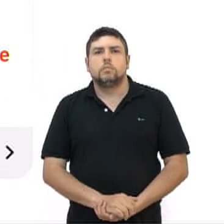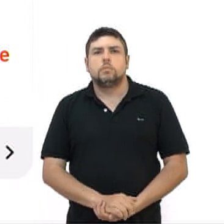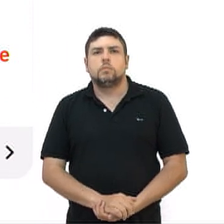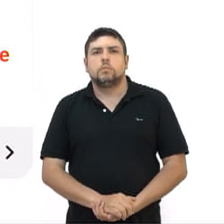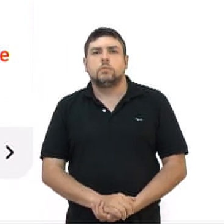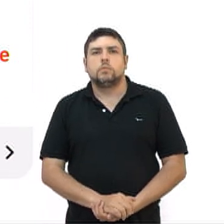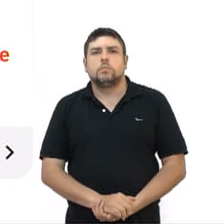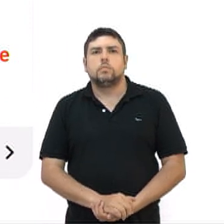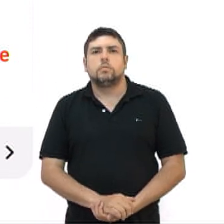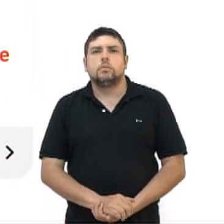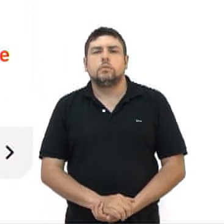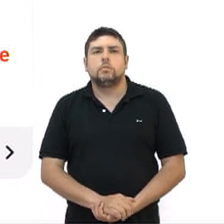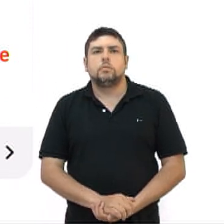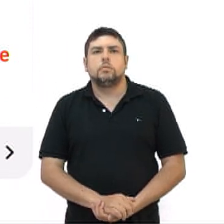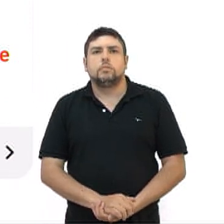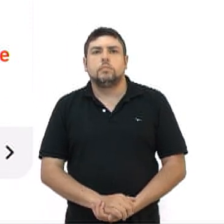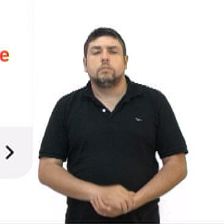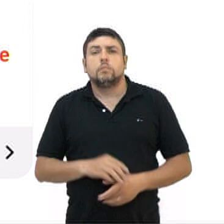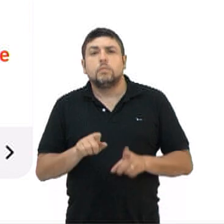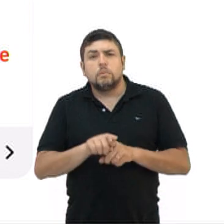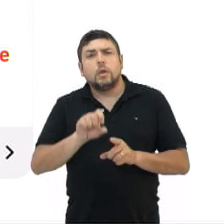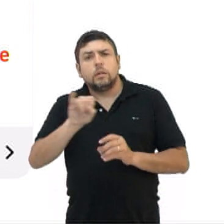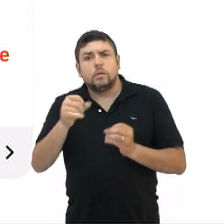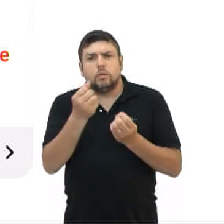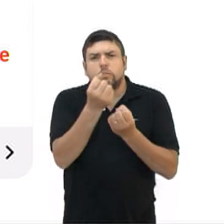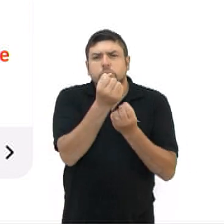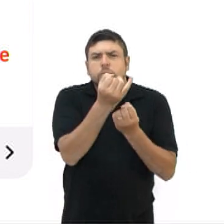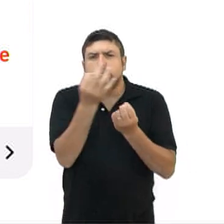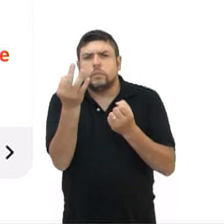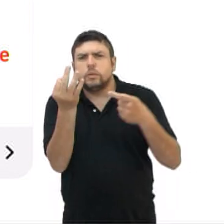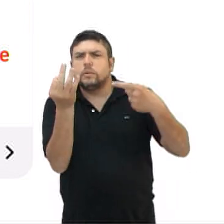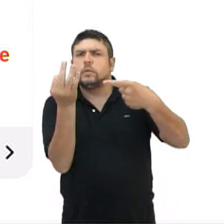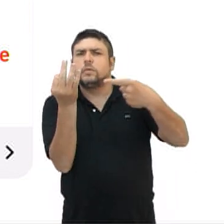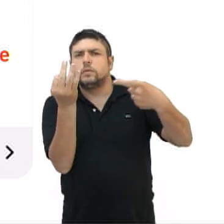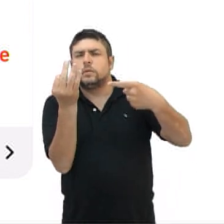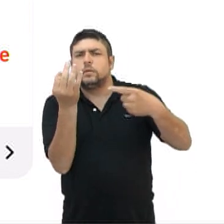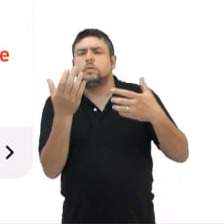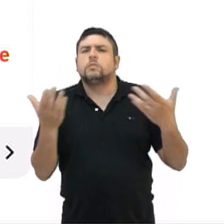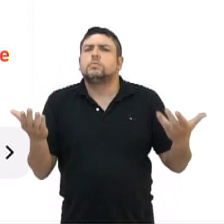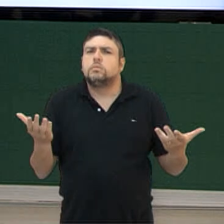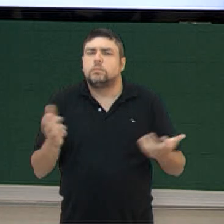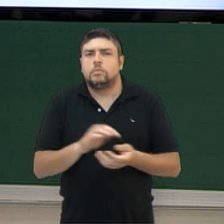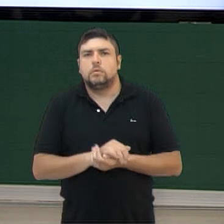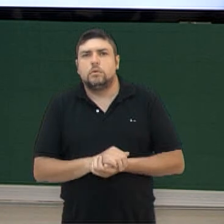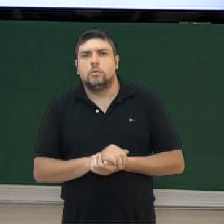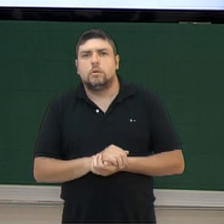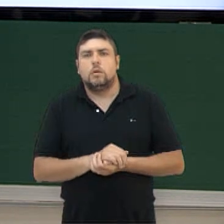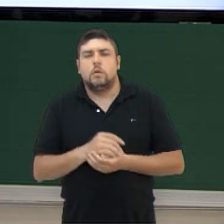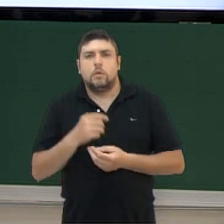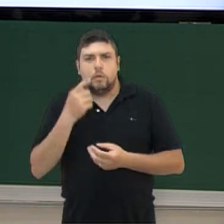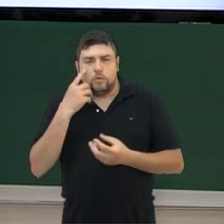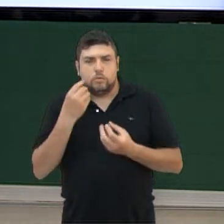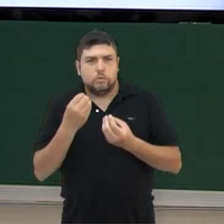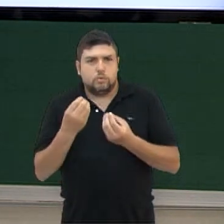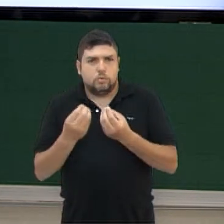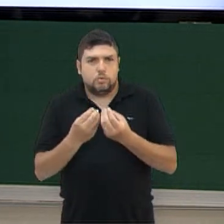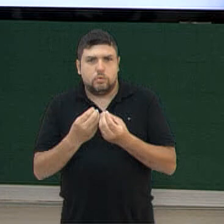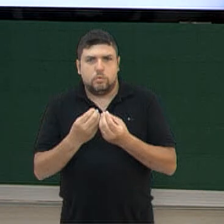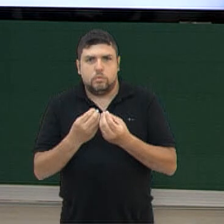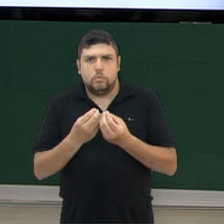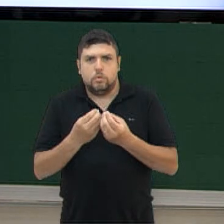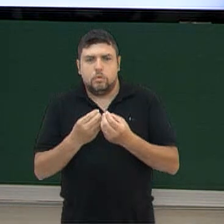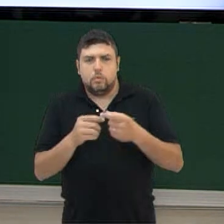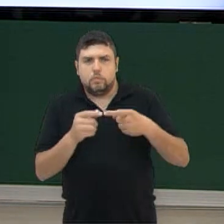3. E se o expoente for negativo, acontece o quê? Bom, aqui eu tenho o quê? Potência de uma